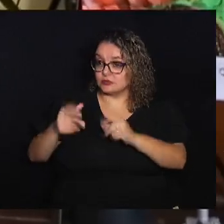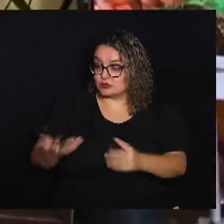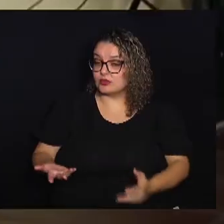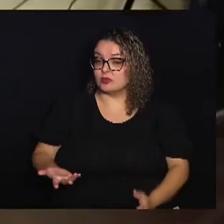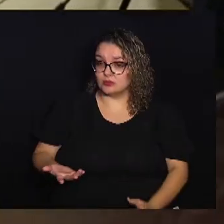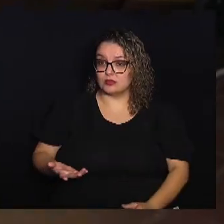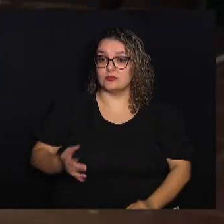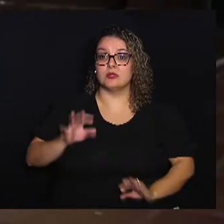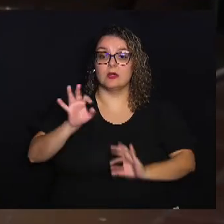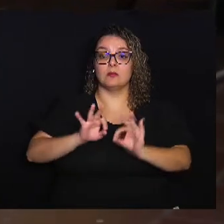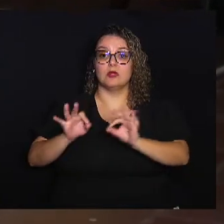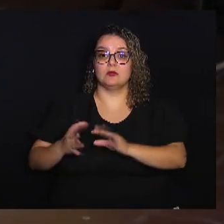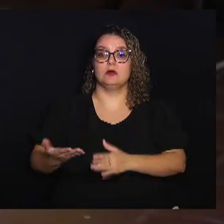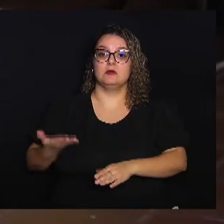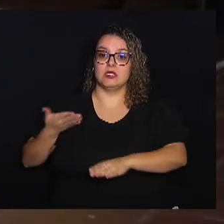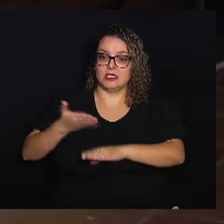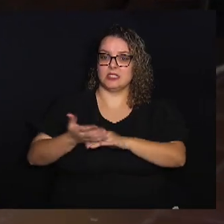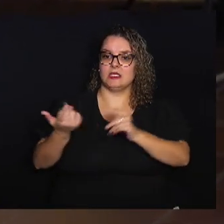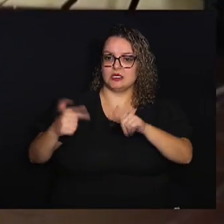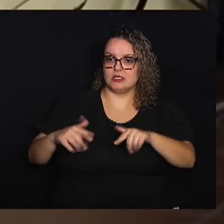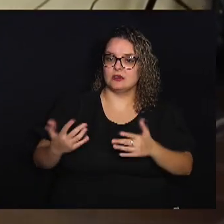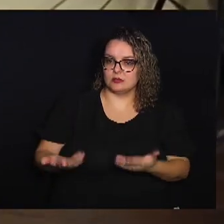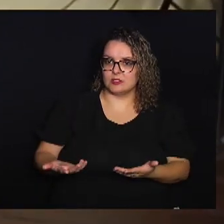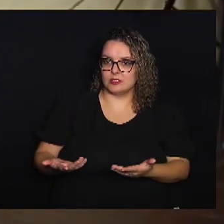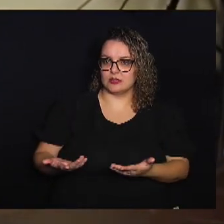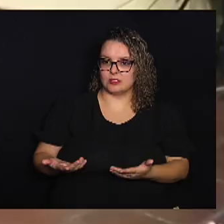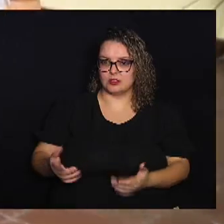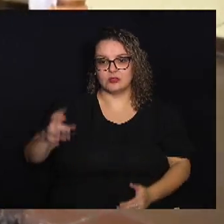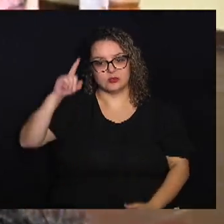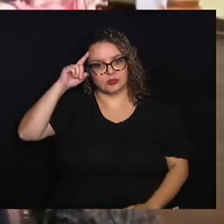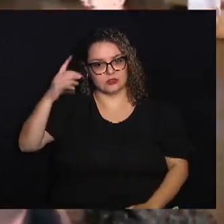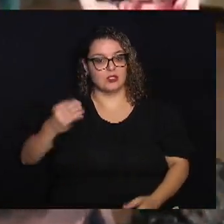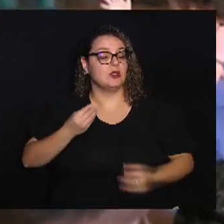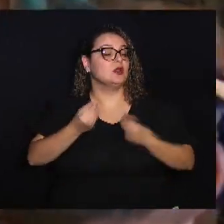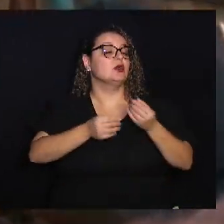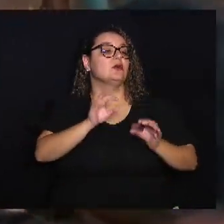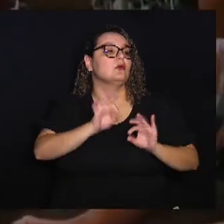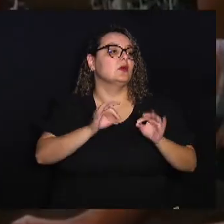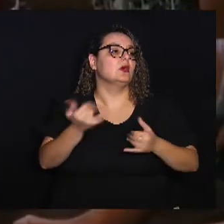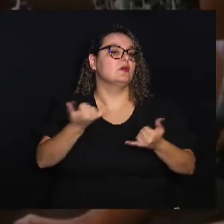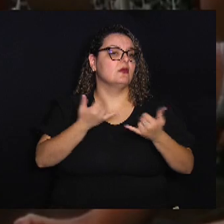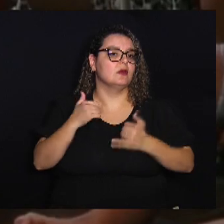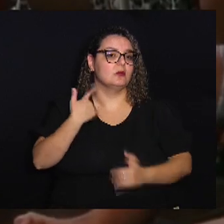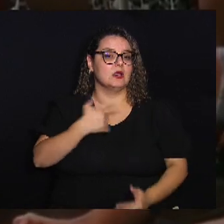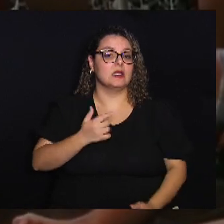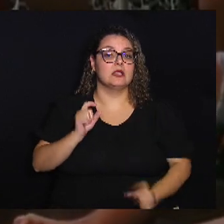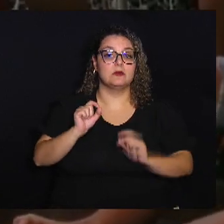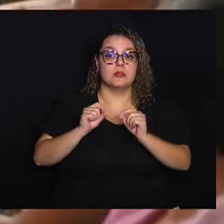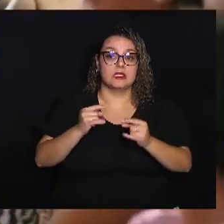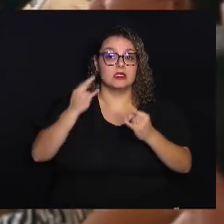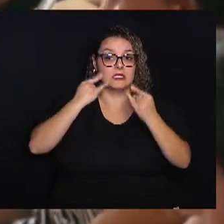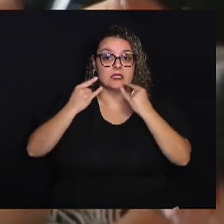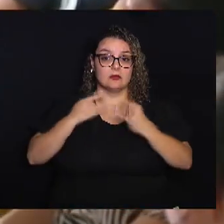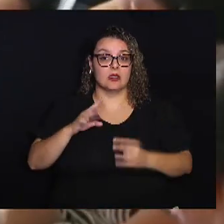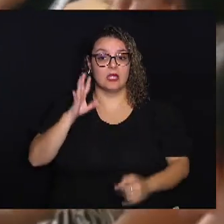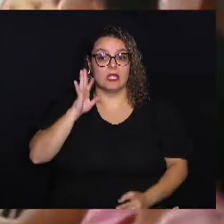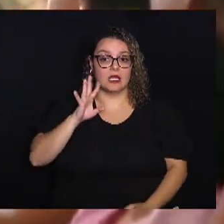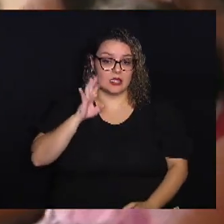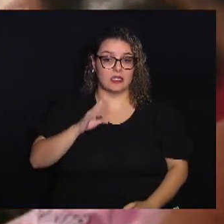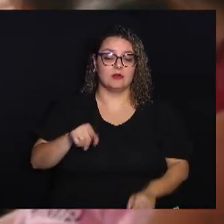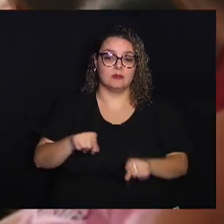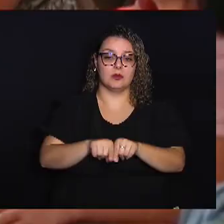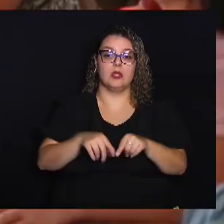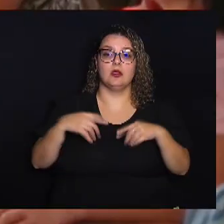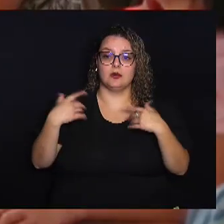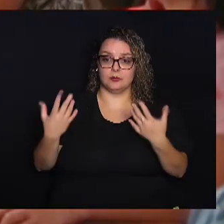a preparação para estar naquele momento, né, no dia mesmo. Como é essa preparação? Conta pra gente, para quem tem interesse, é legal isso também.